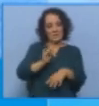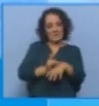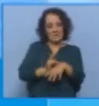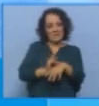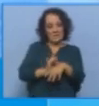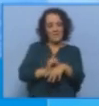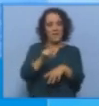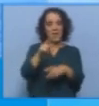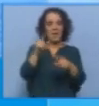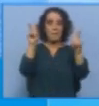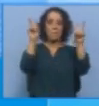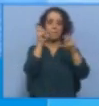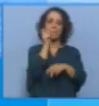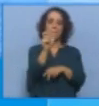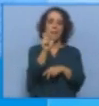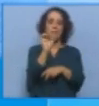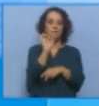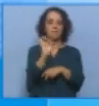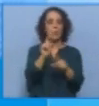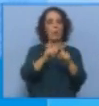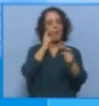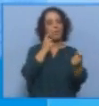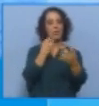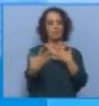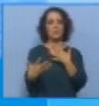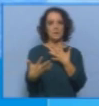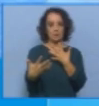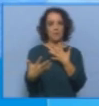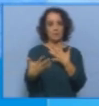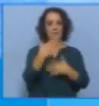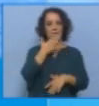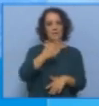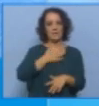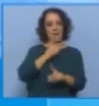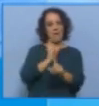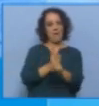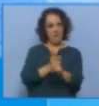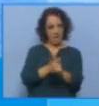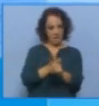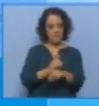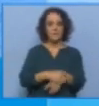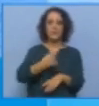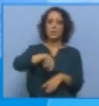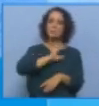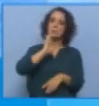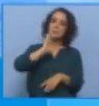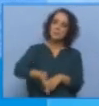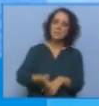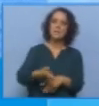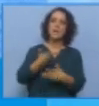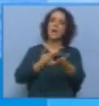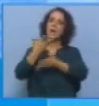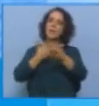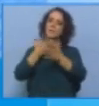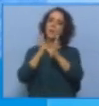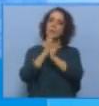a palavra transparência seria a palavra que hoje em dia nos soaria mais a esse nível. Precisamos de viver uma relação com Deus e com os